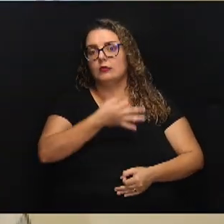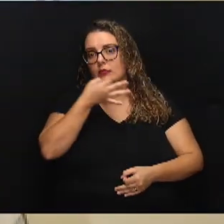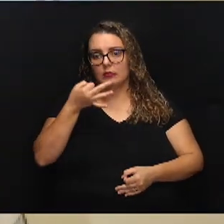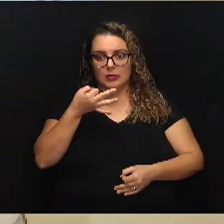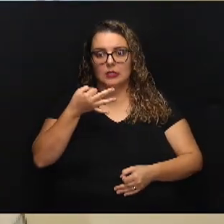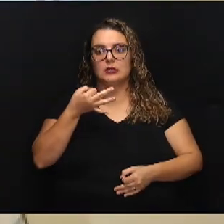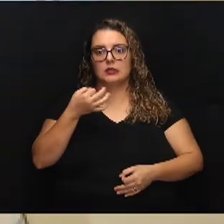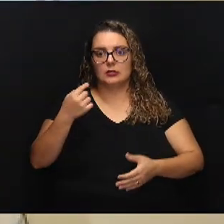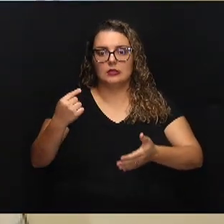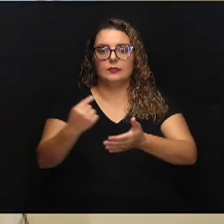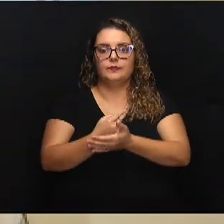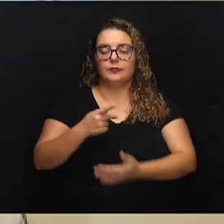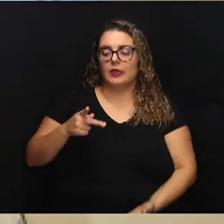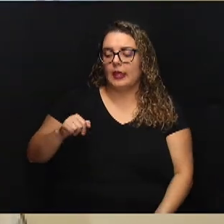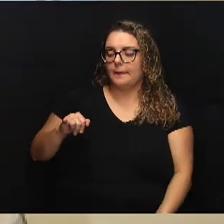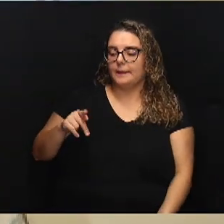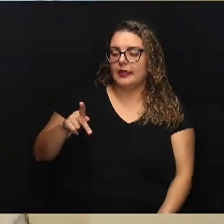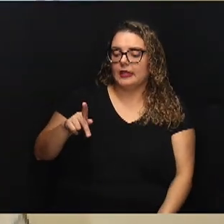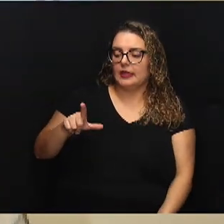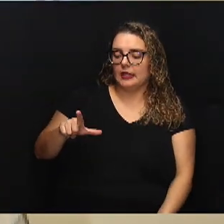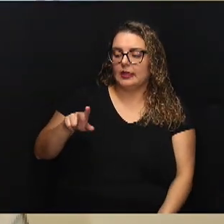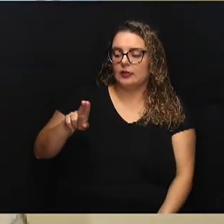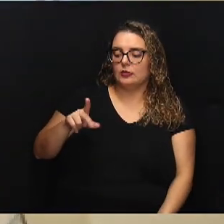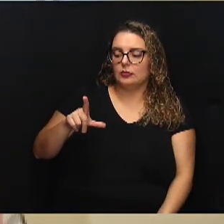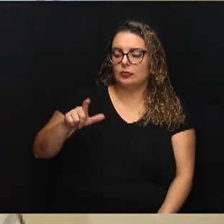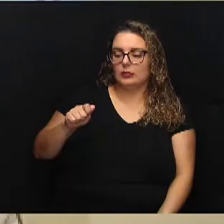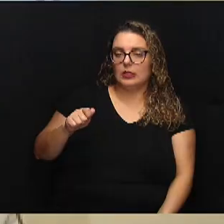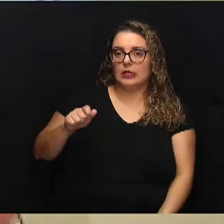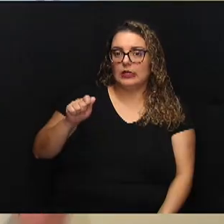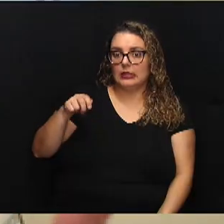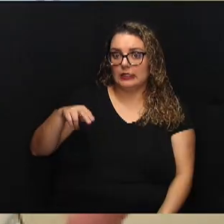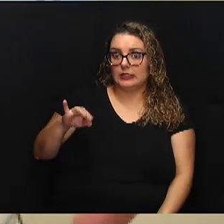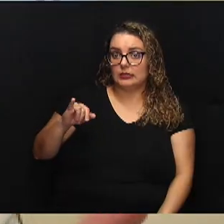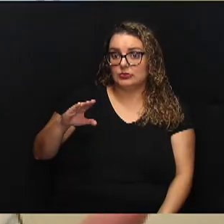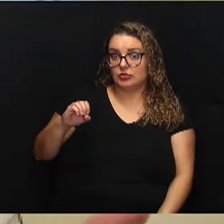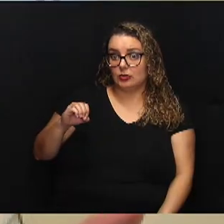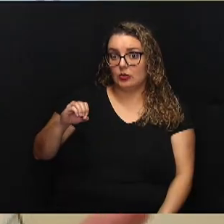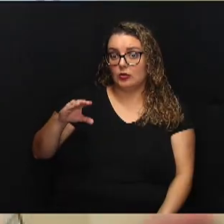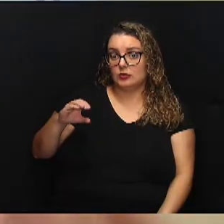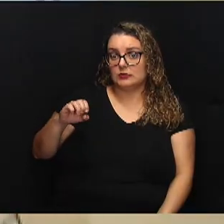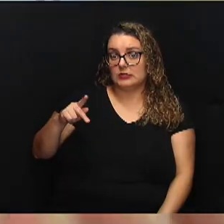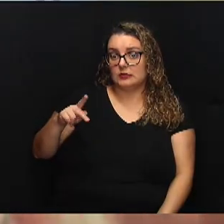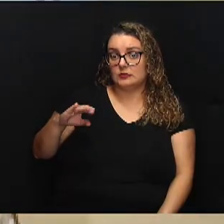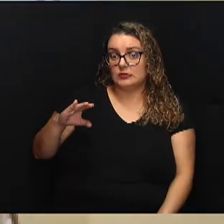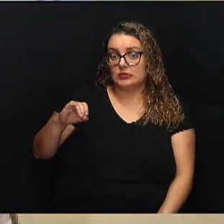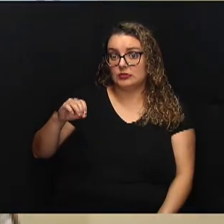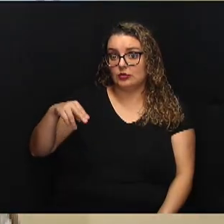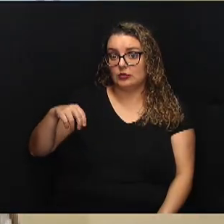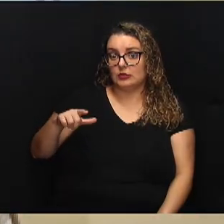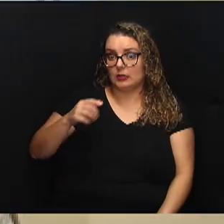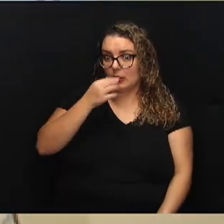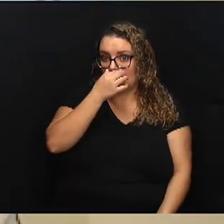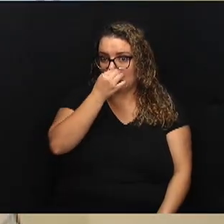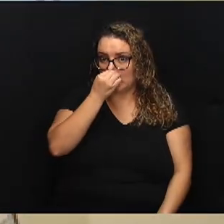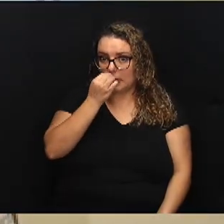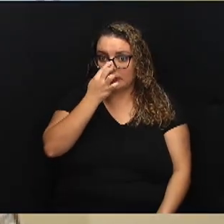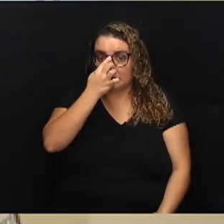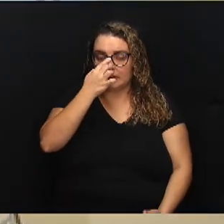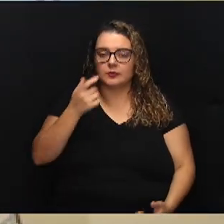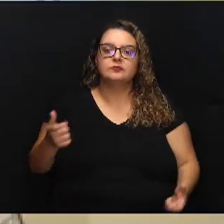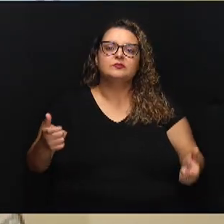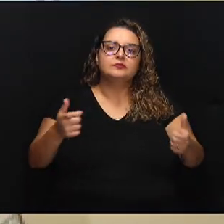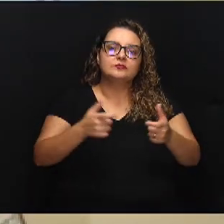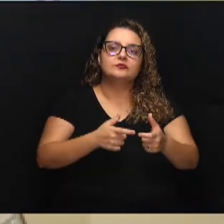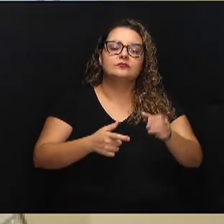pergunta. A pílula anticoncepcional, ela acaba trazendo uma menor chance de